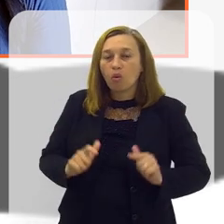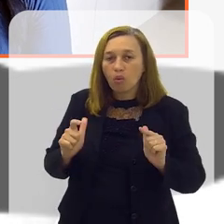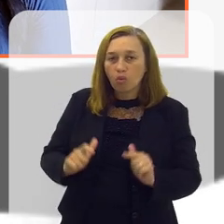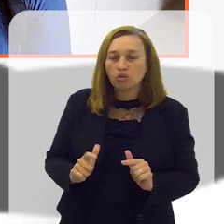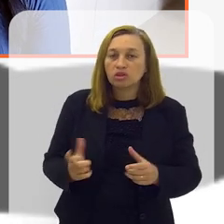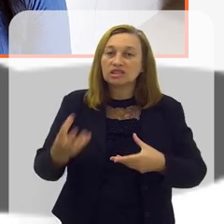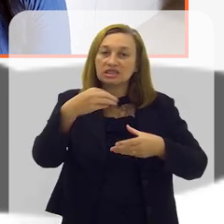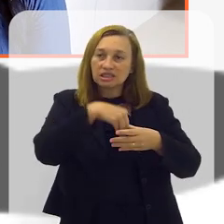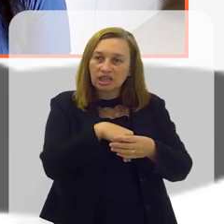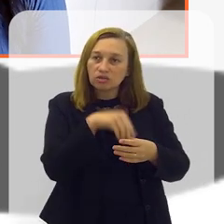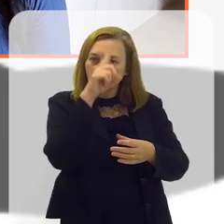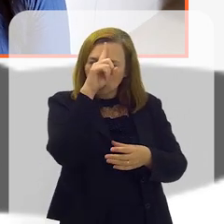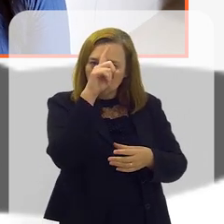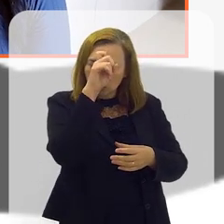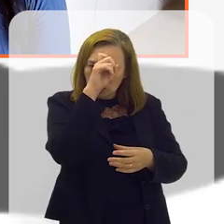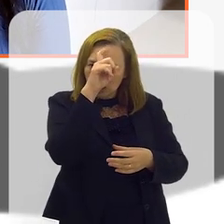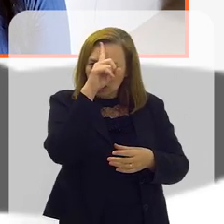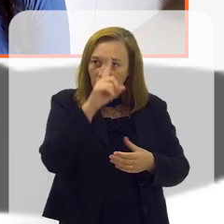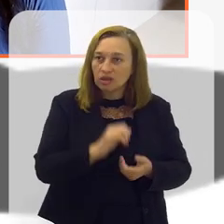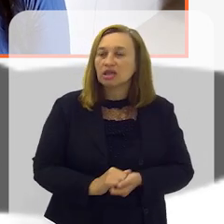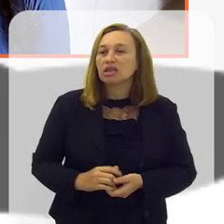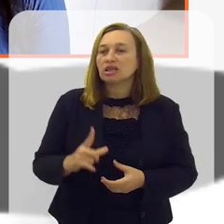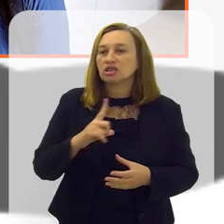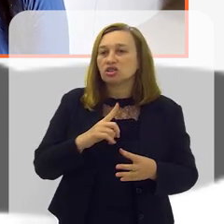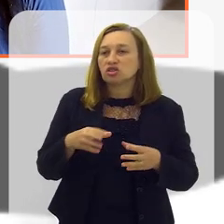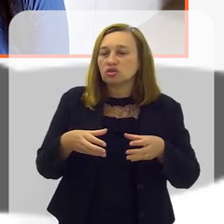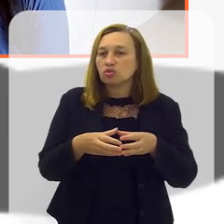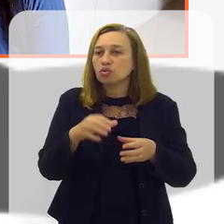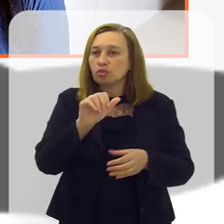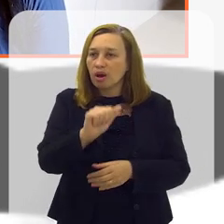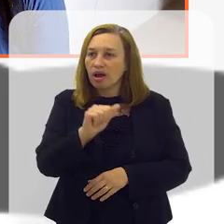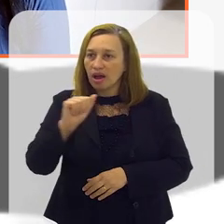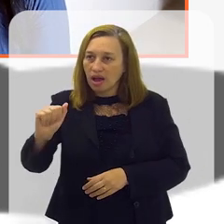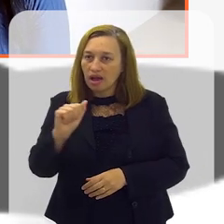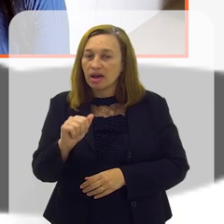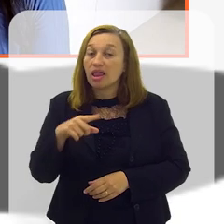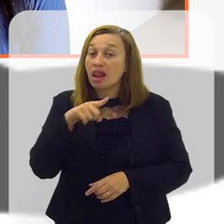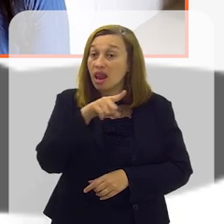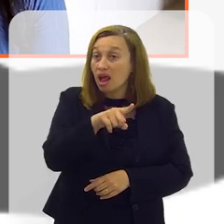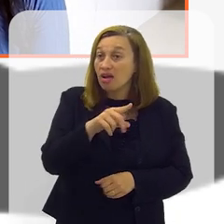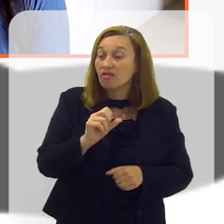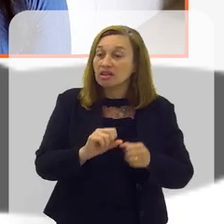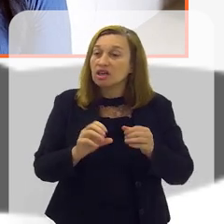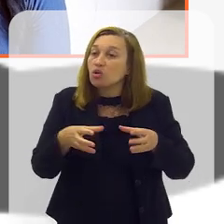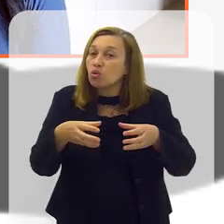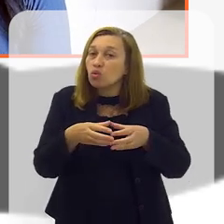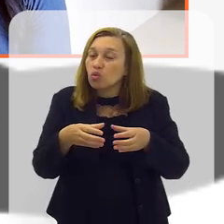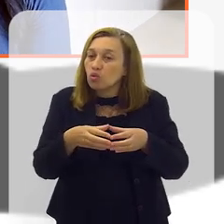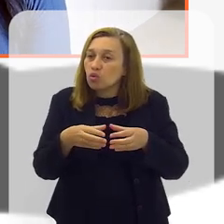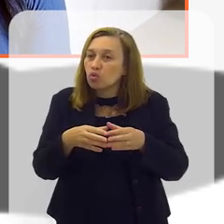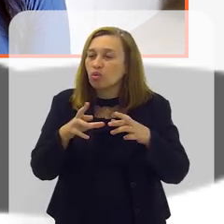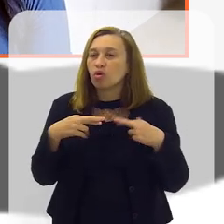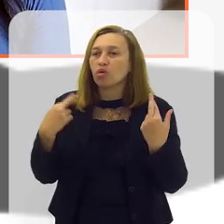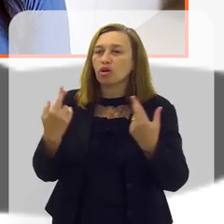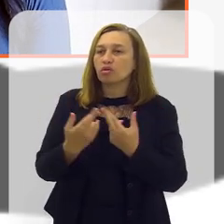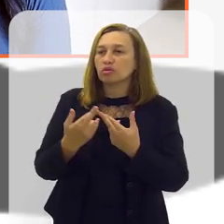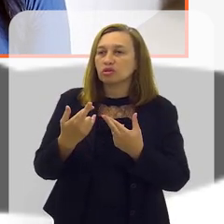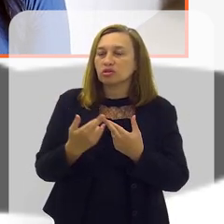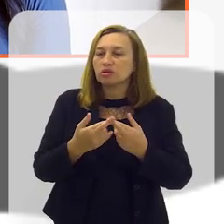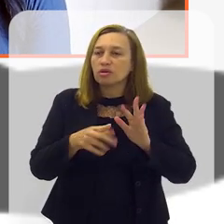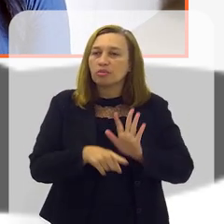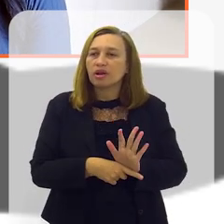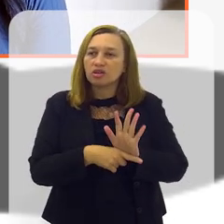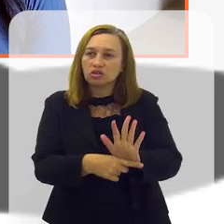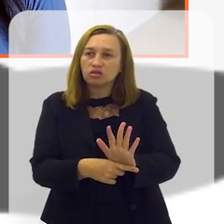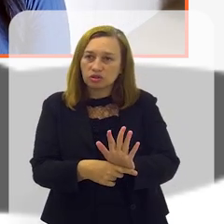onde lá dentro funcionava, os membros de Alcoólicos Anônimos iam lá fazer um grupo com reunião de